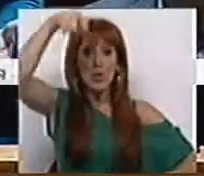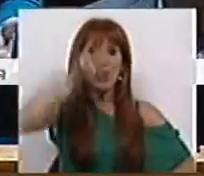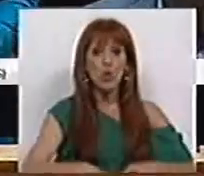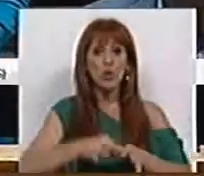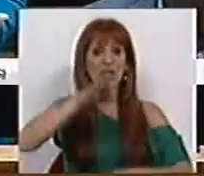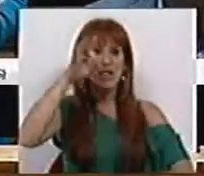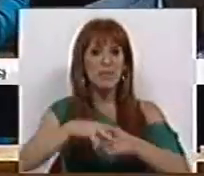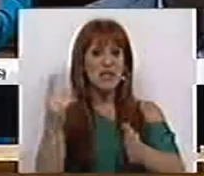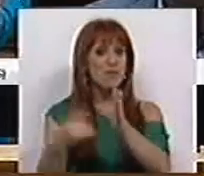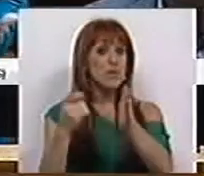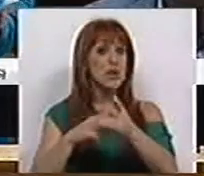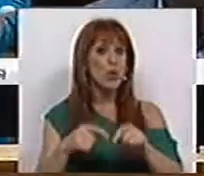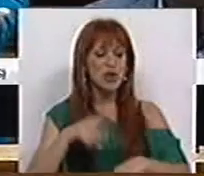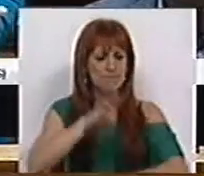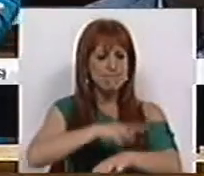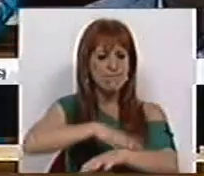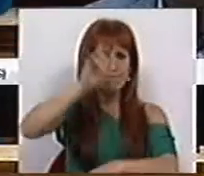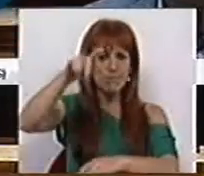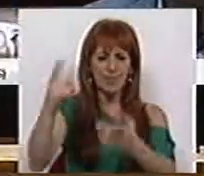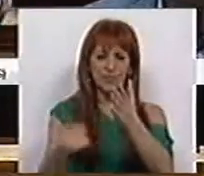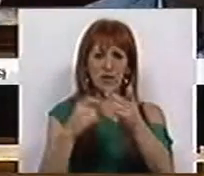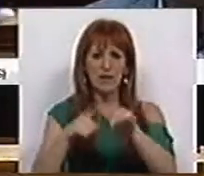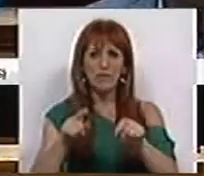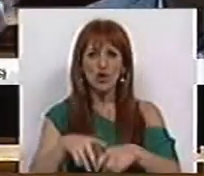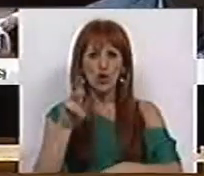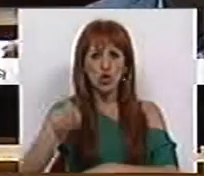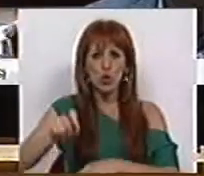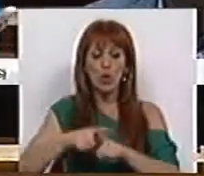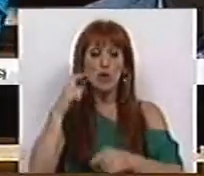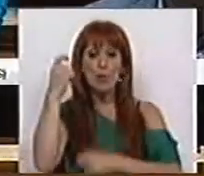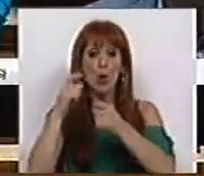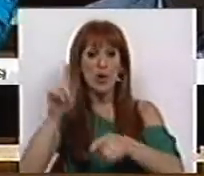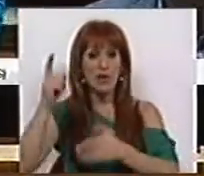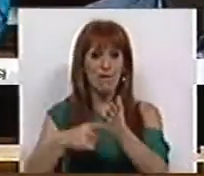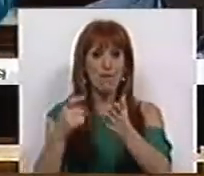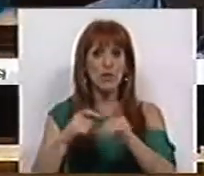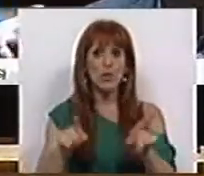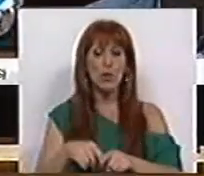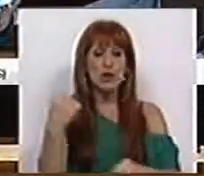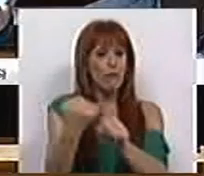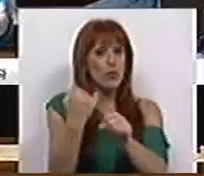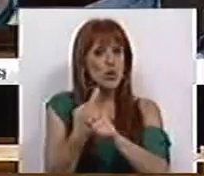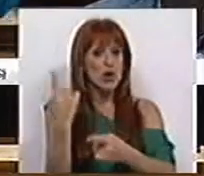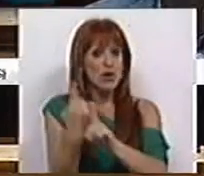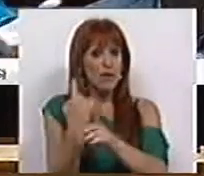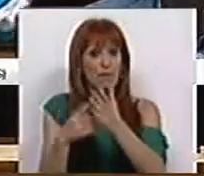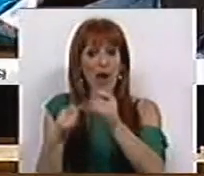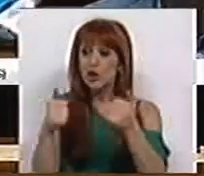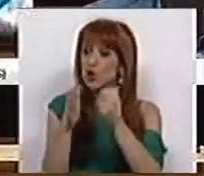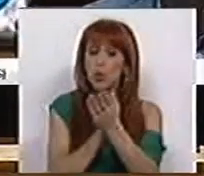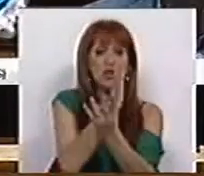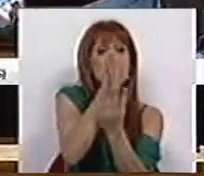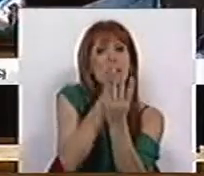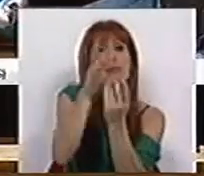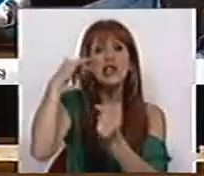1 de setembro faltam magistrados faltam subsídios faltam Procuradores faltam a funcionarios em todas as